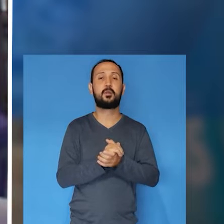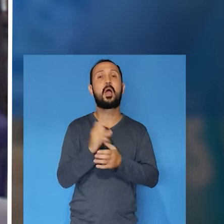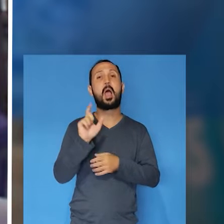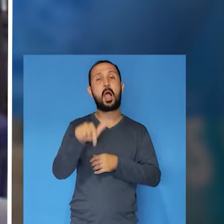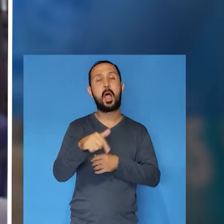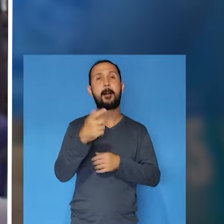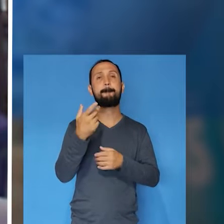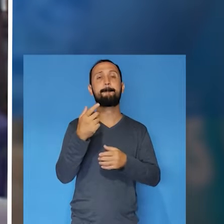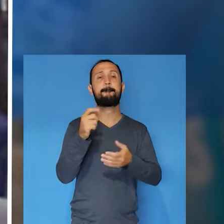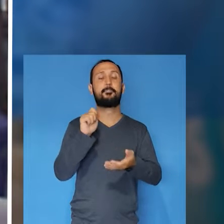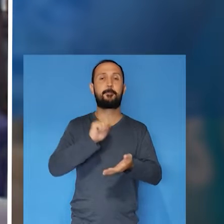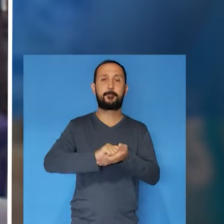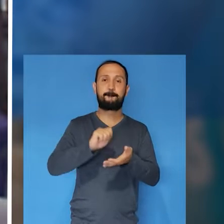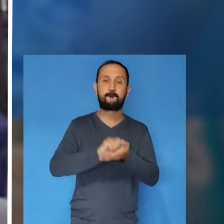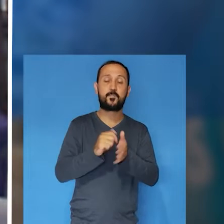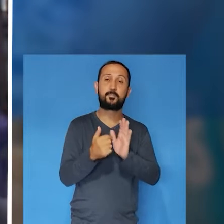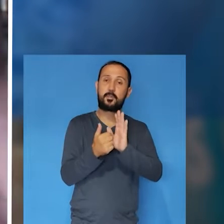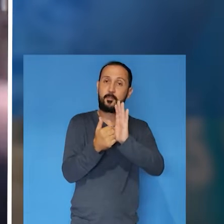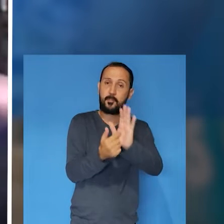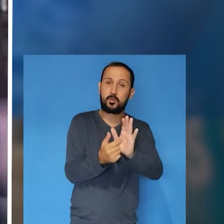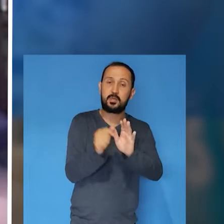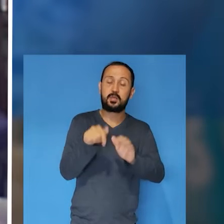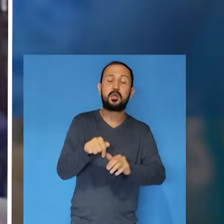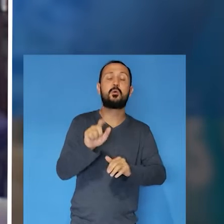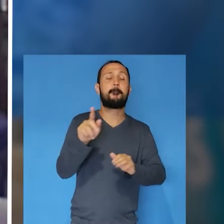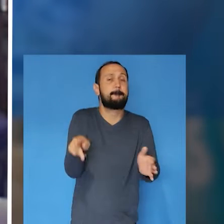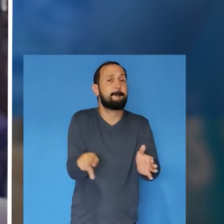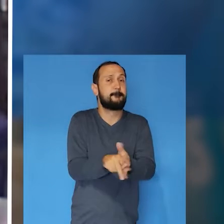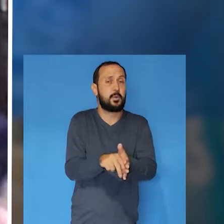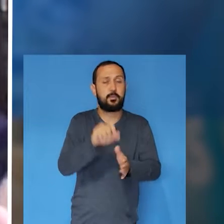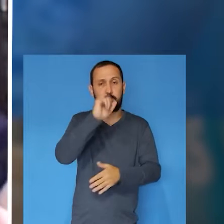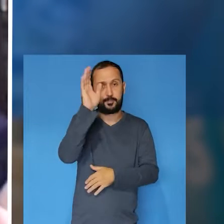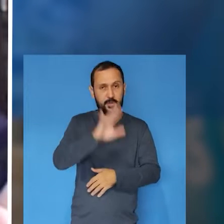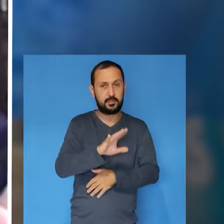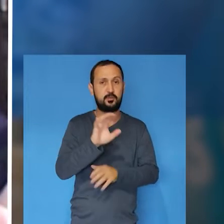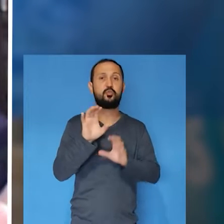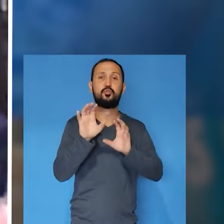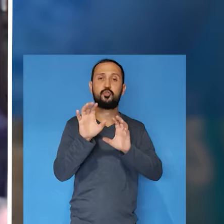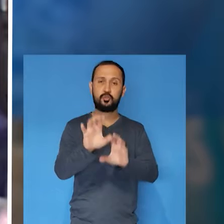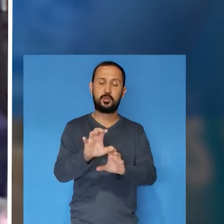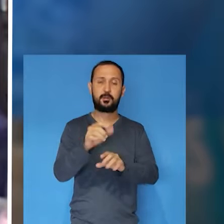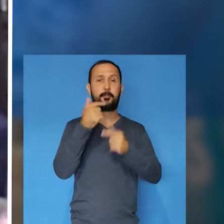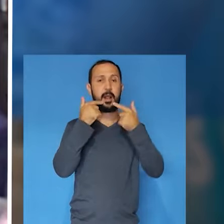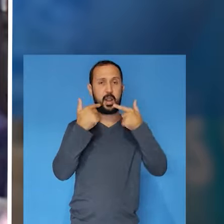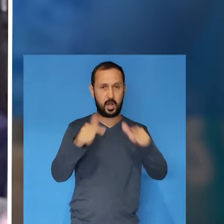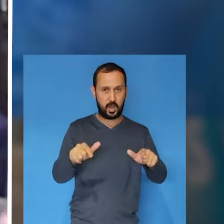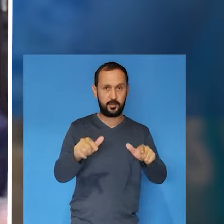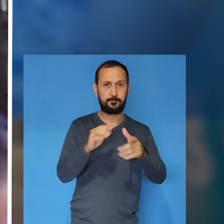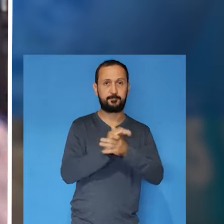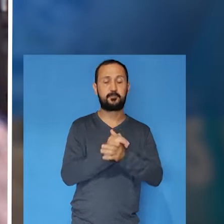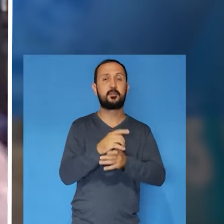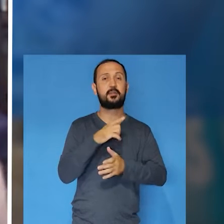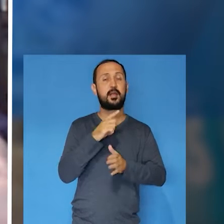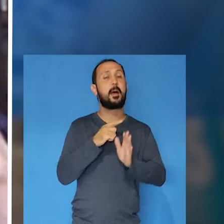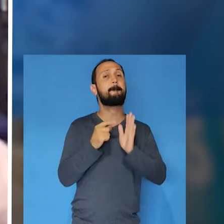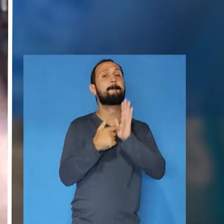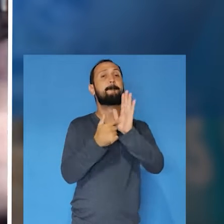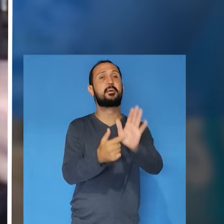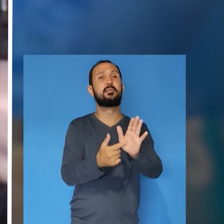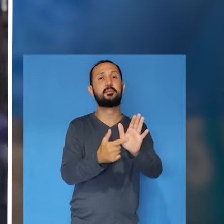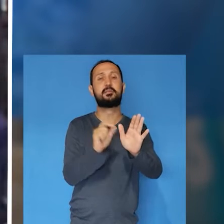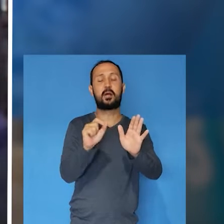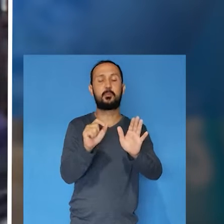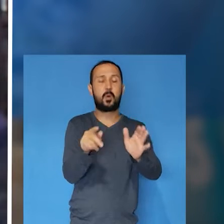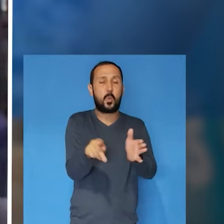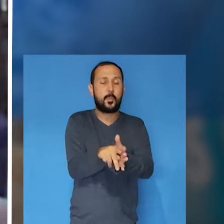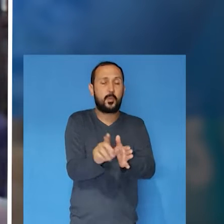fim, é um autor que, além de representar o nacional, além de trazer a brasilidade para a sua linguagem e também